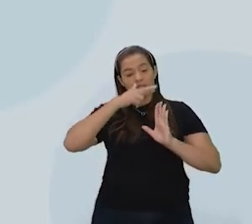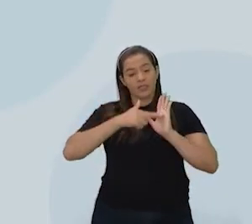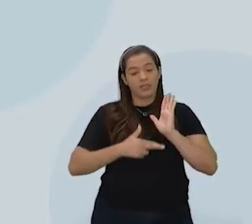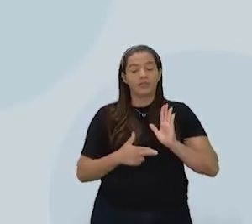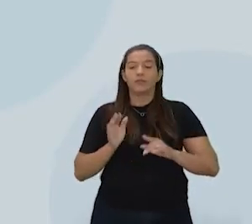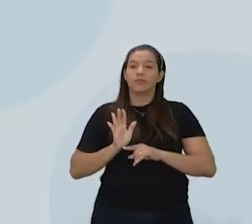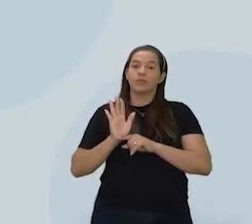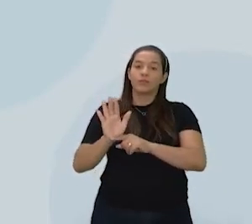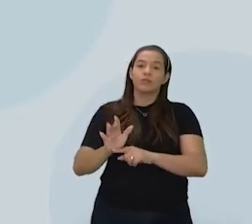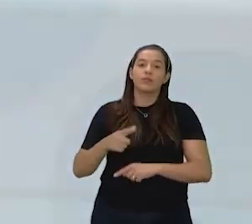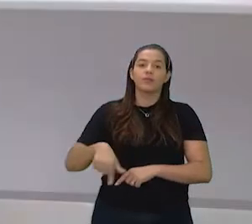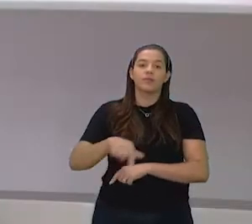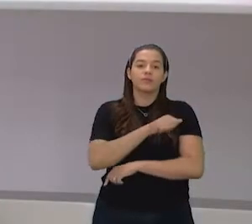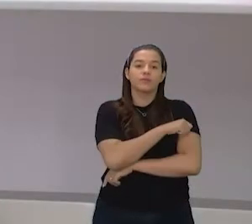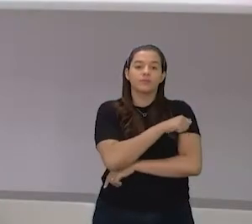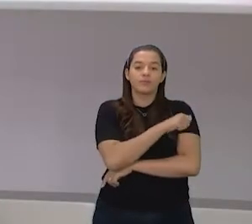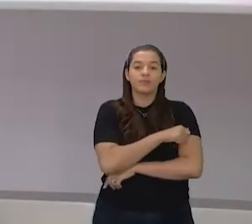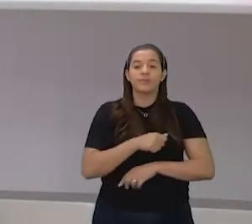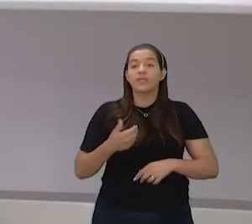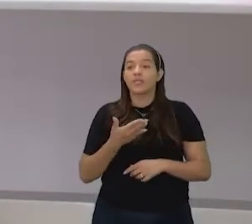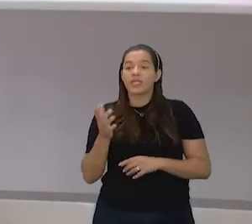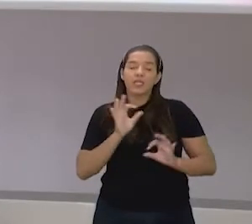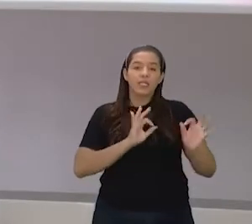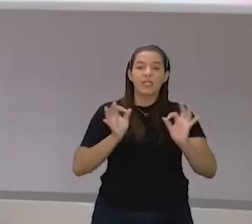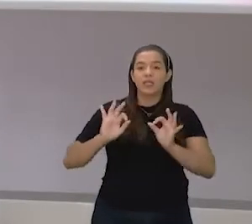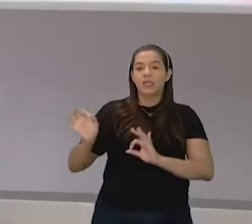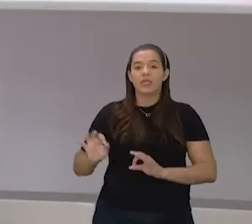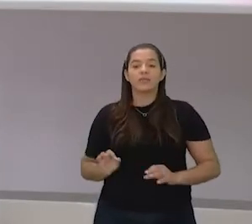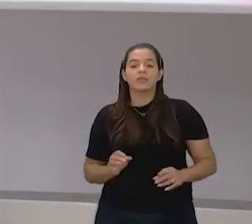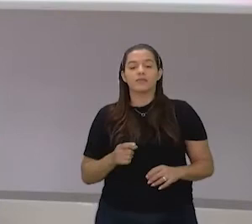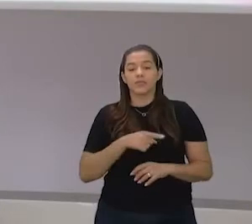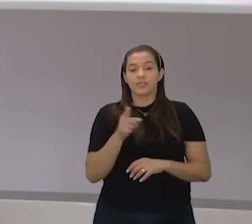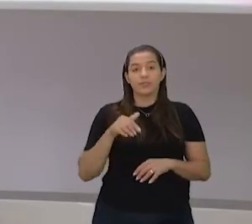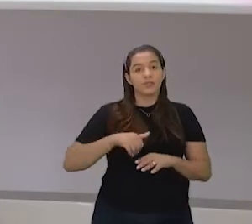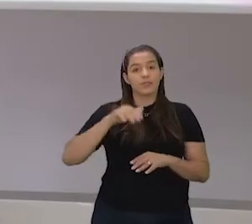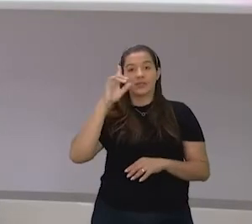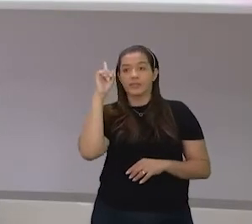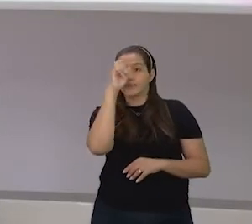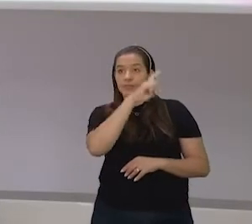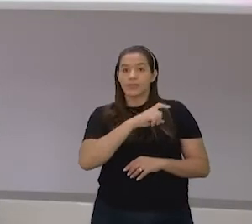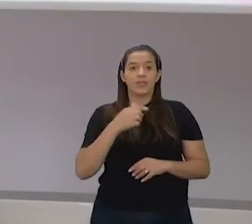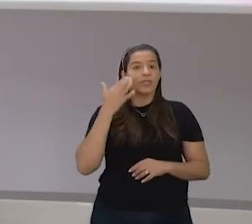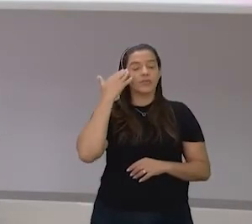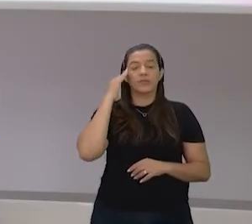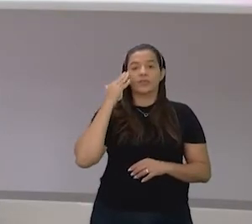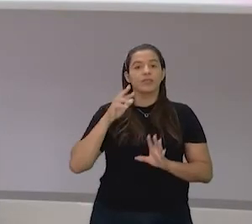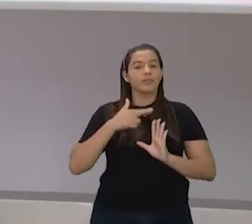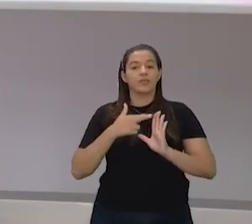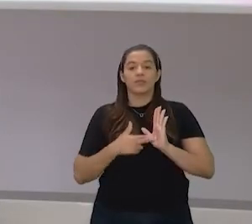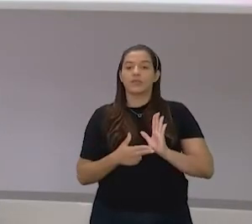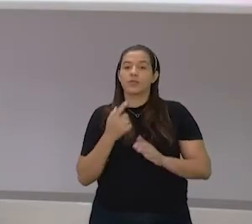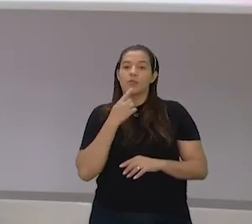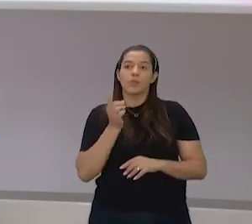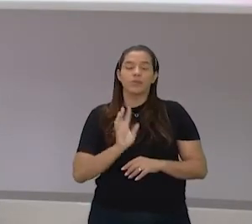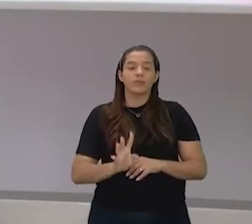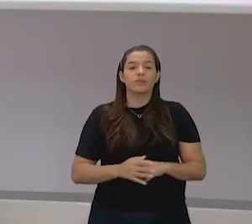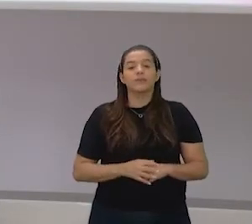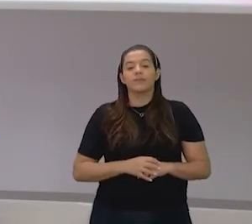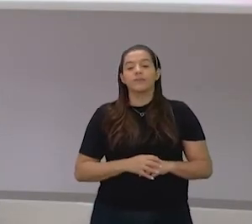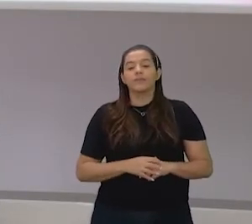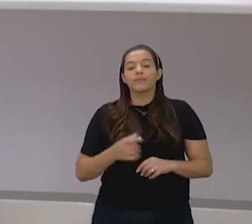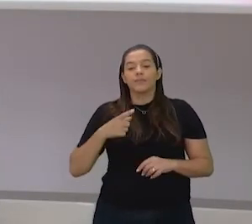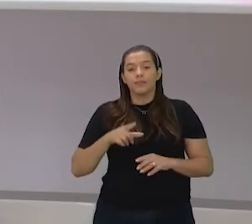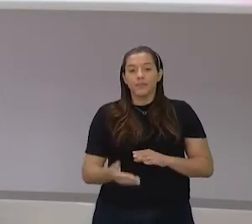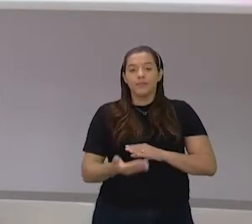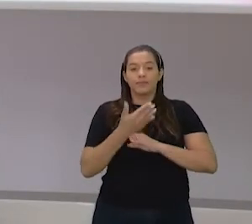os colegas aí que não jogavam ou que tinham mais dificuldade, que não entendiam as regras ou que não conheciam. A reflexão, né,